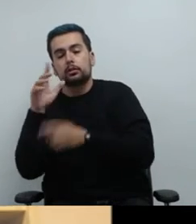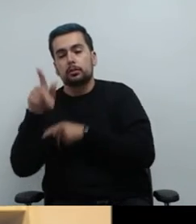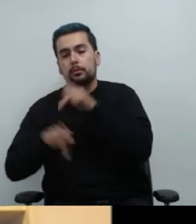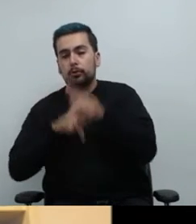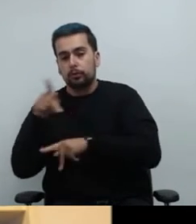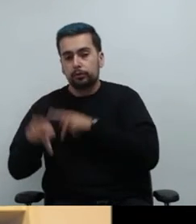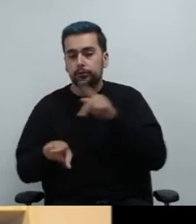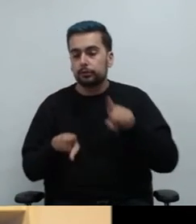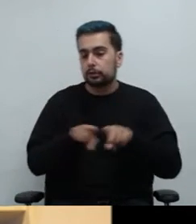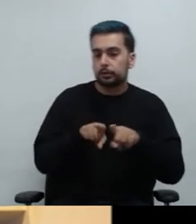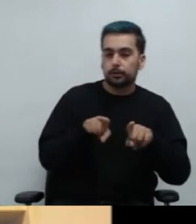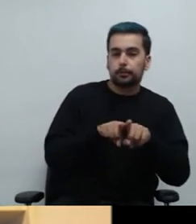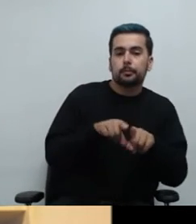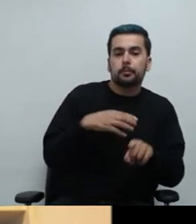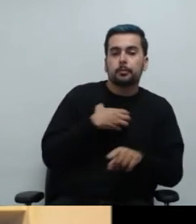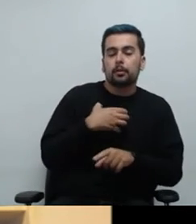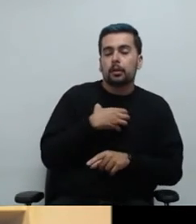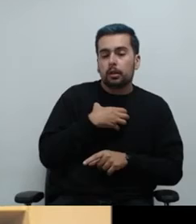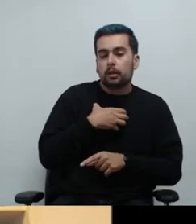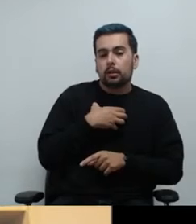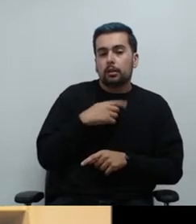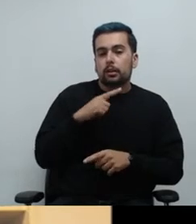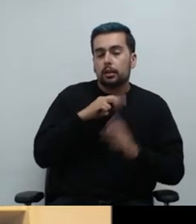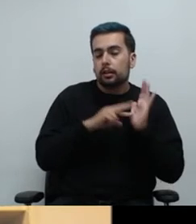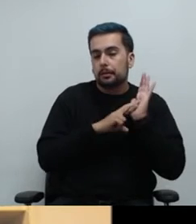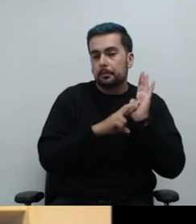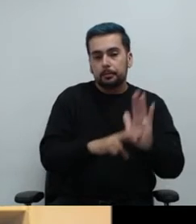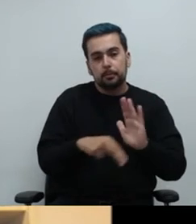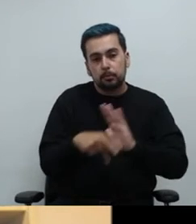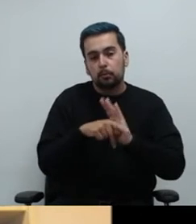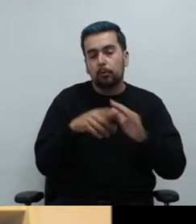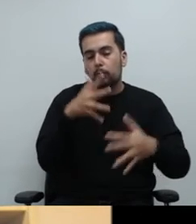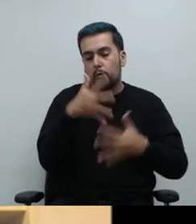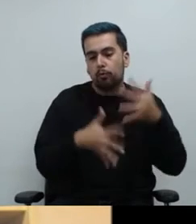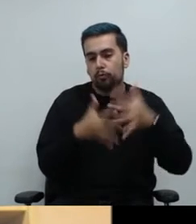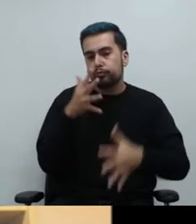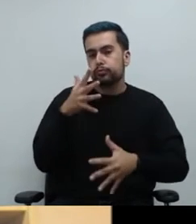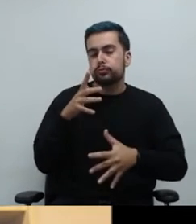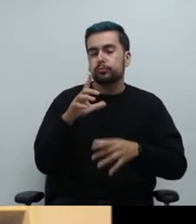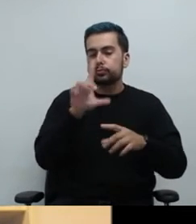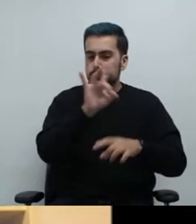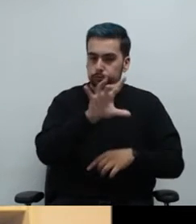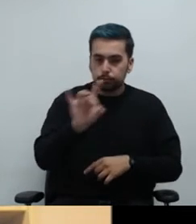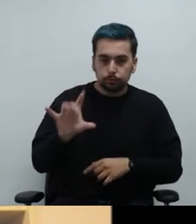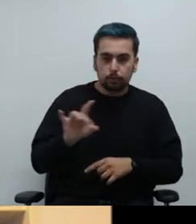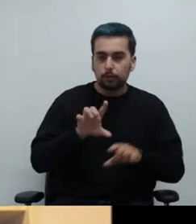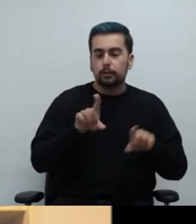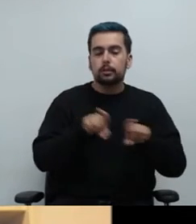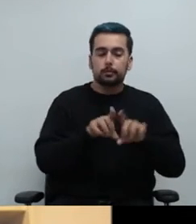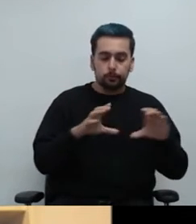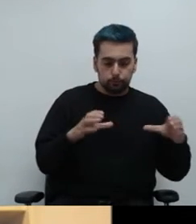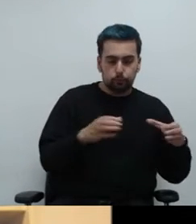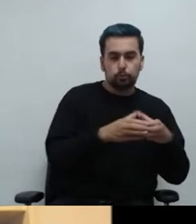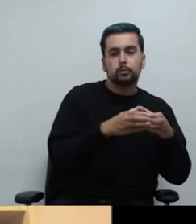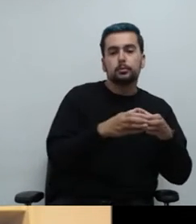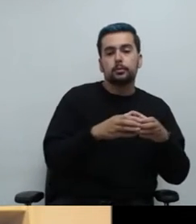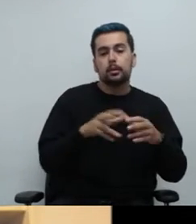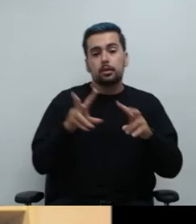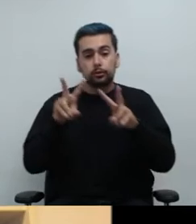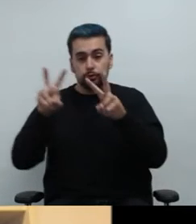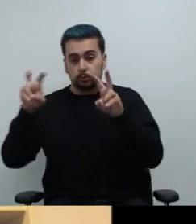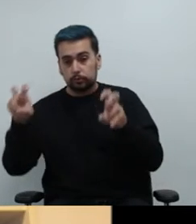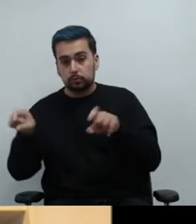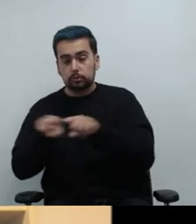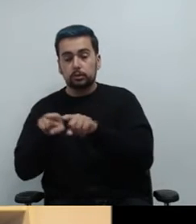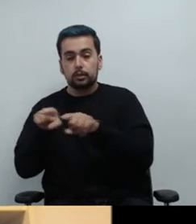público, no modo como atua na representação dos conflitos individuais e coletivos, nos temas